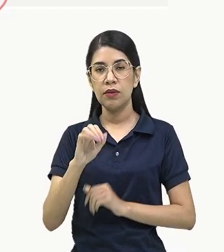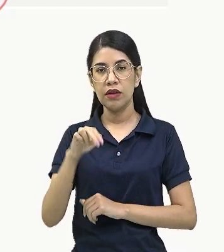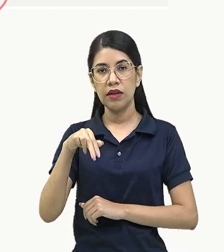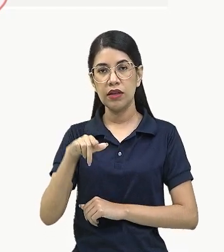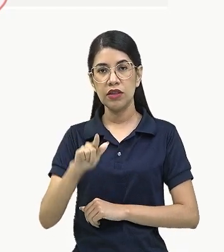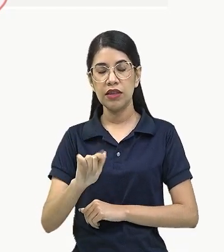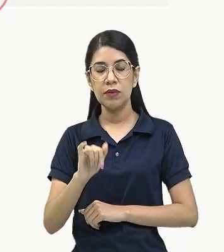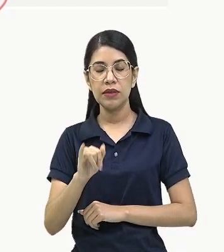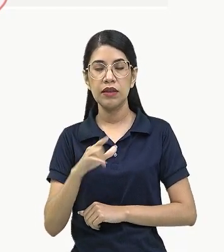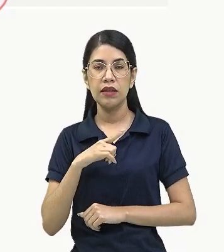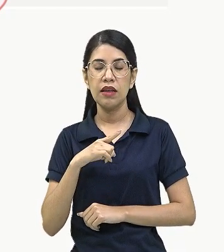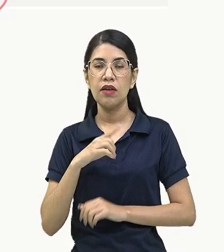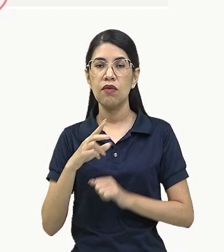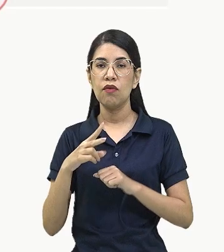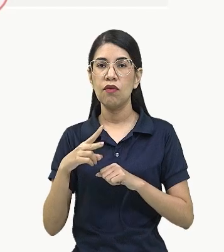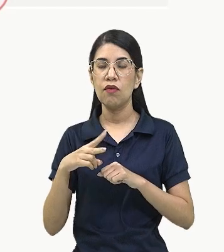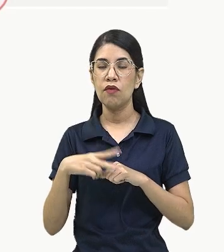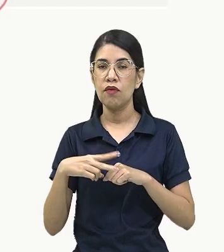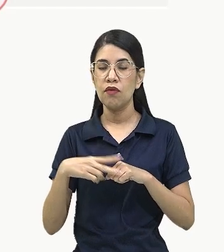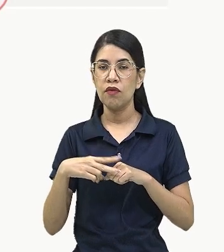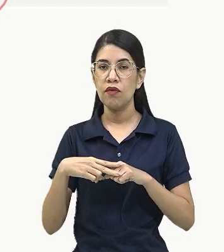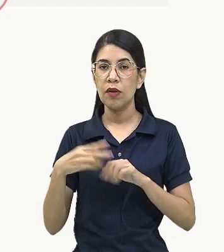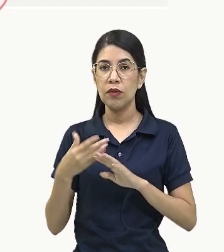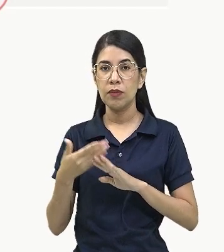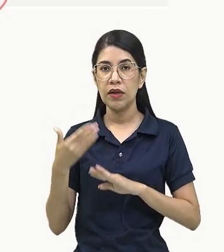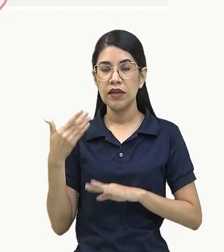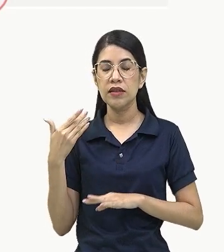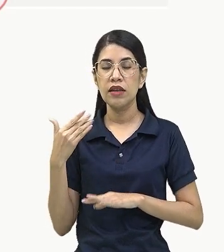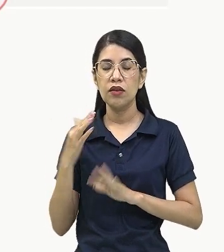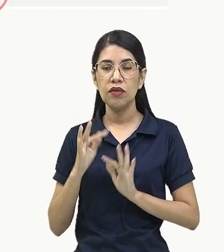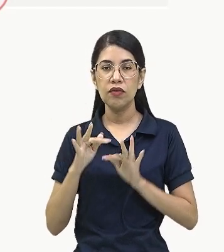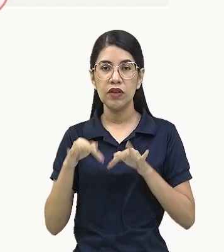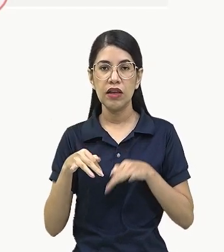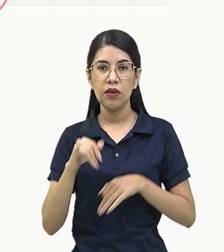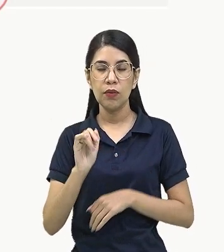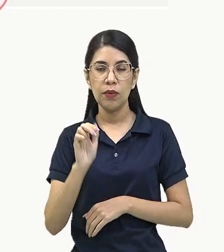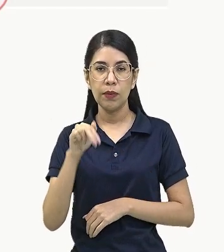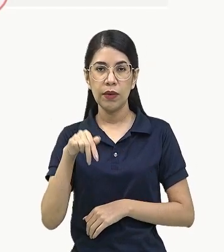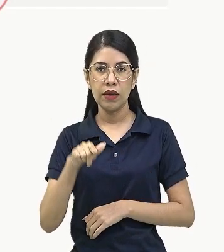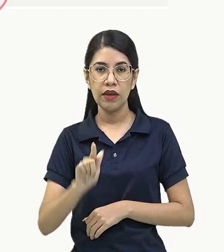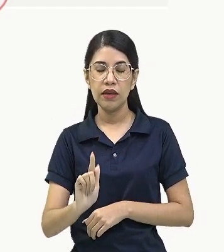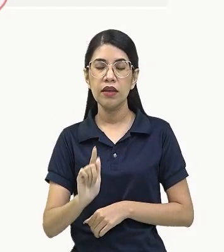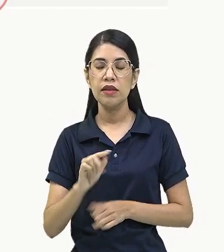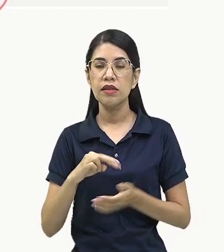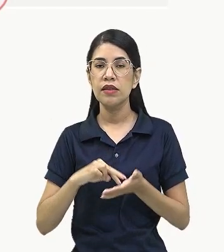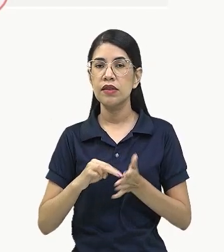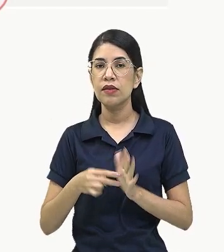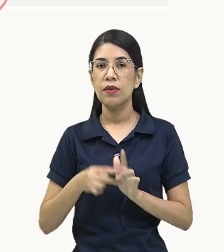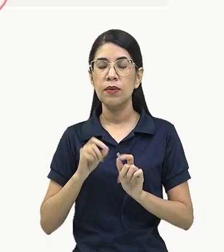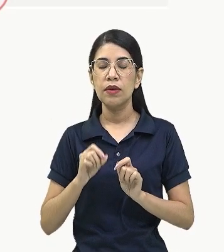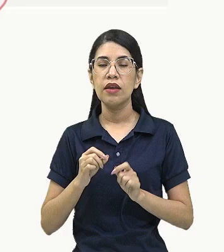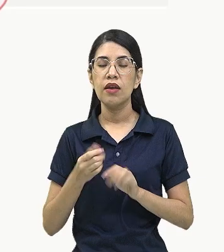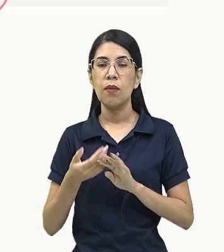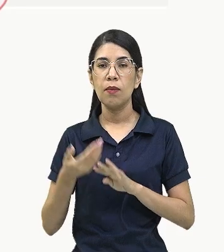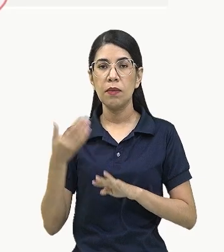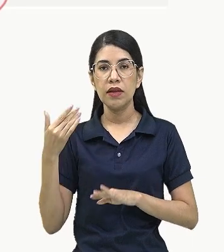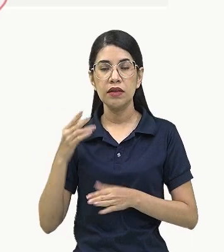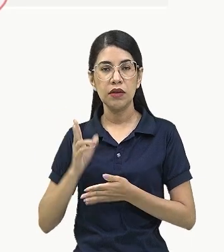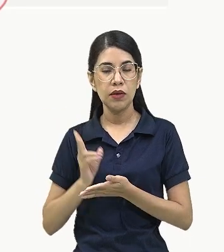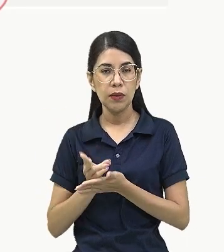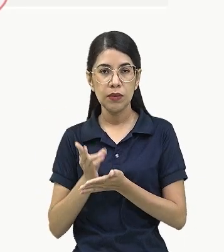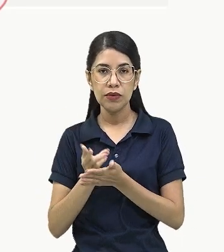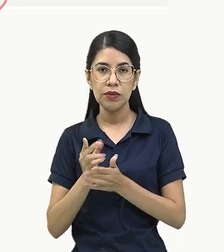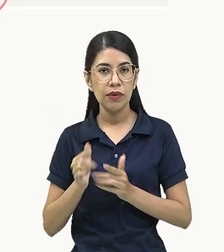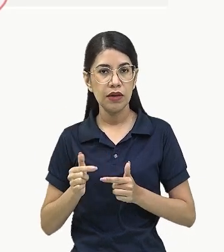se eu tenho o meu verbo terminando com ing, com ing, então eu tenho um passado contínuo,